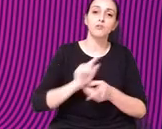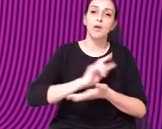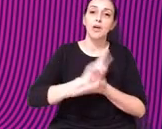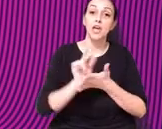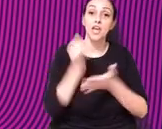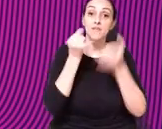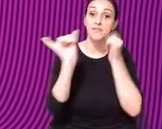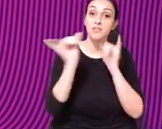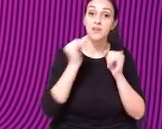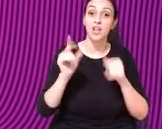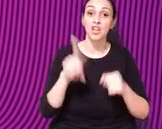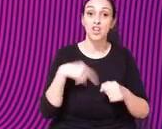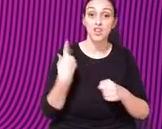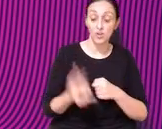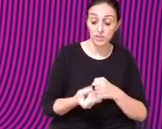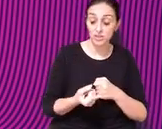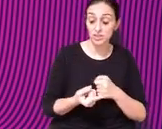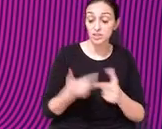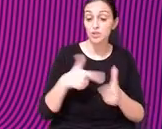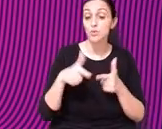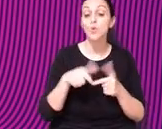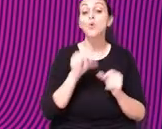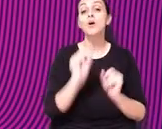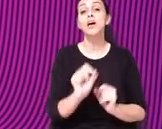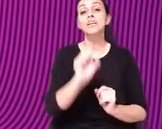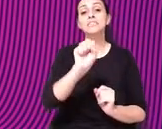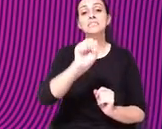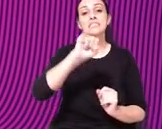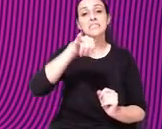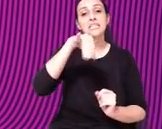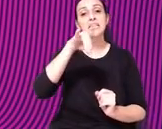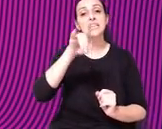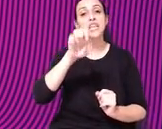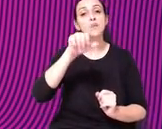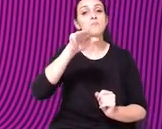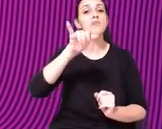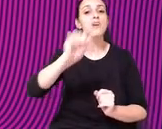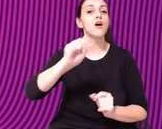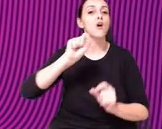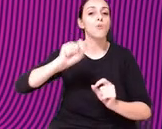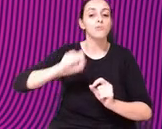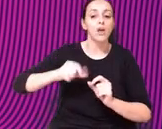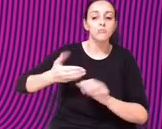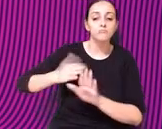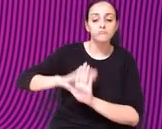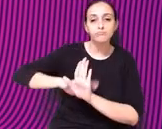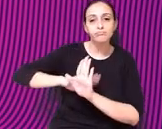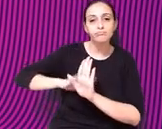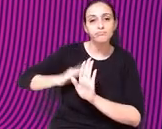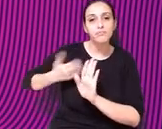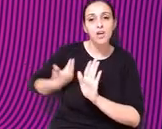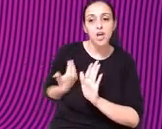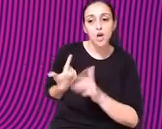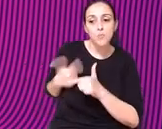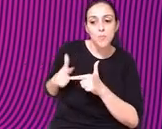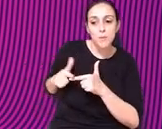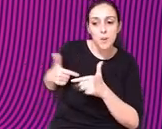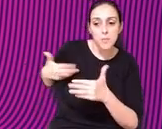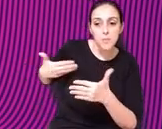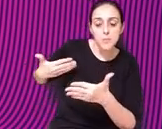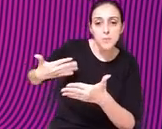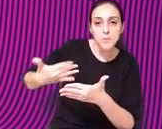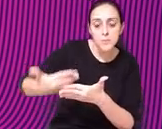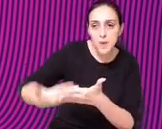uma sindemia, não é? Onde os agravos decorrentes aos determinantes sociais